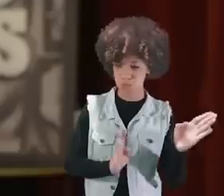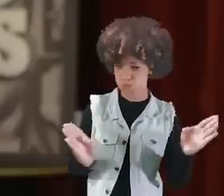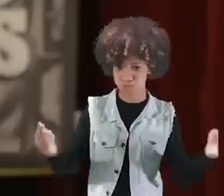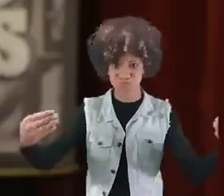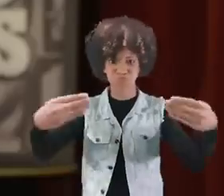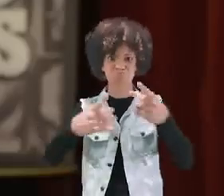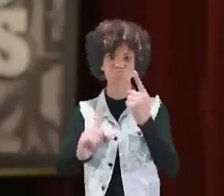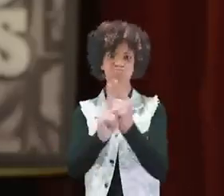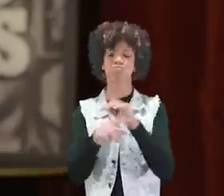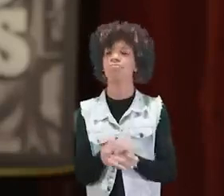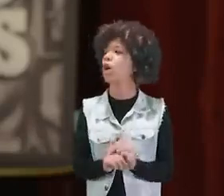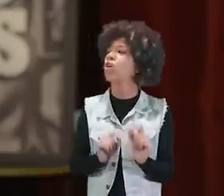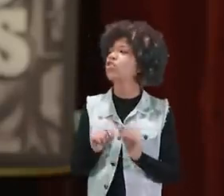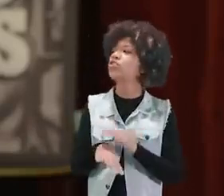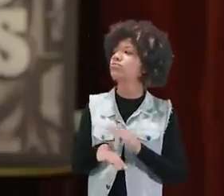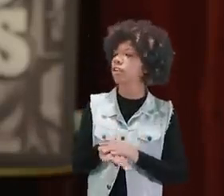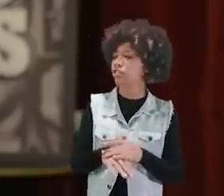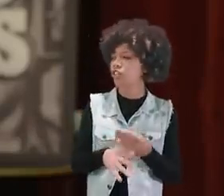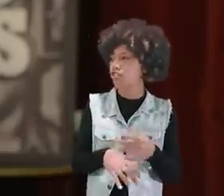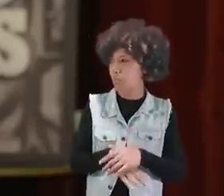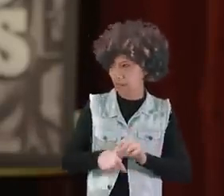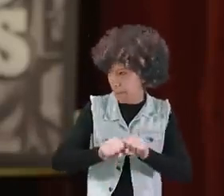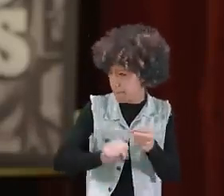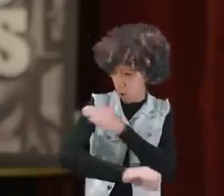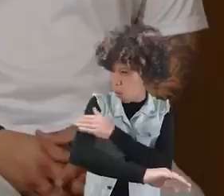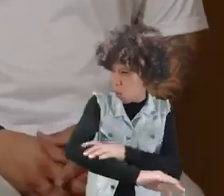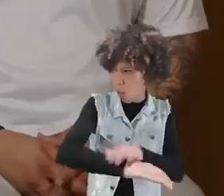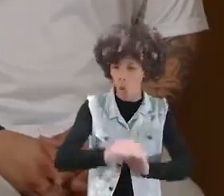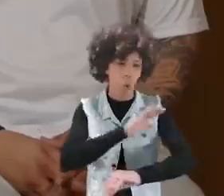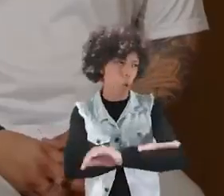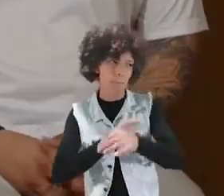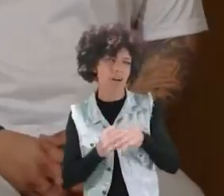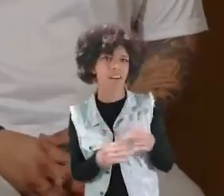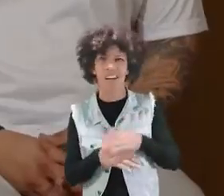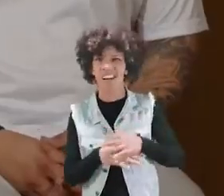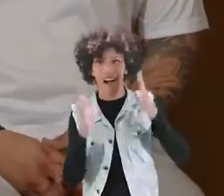que que você já tem assim de corpo que seja se assim quebrou alguma coisa